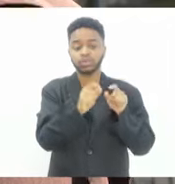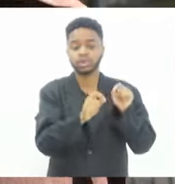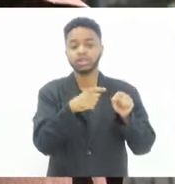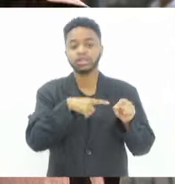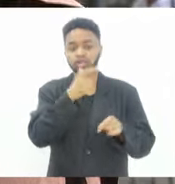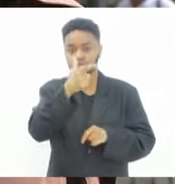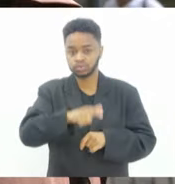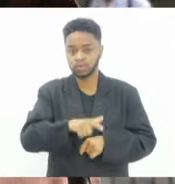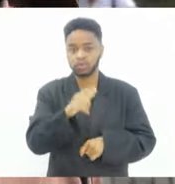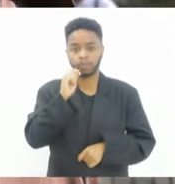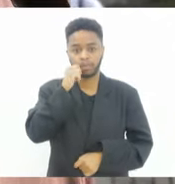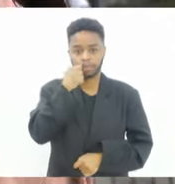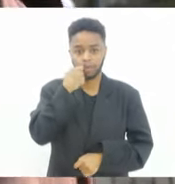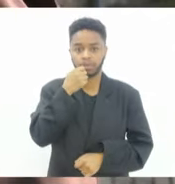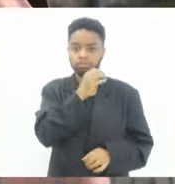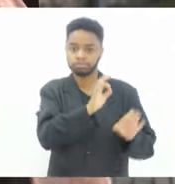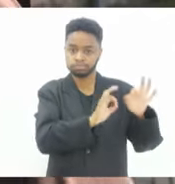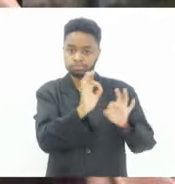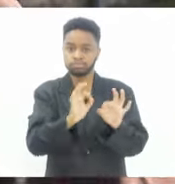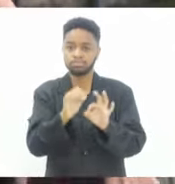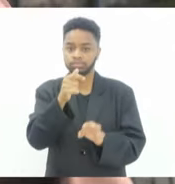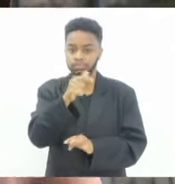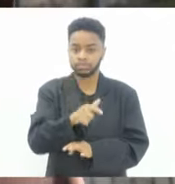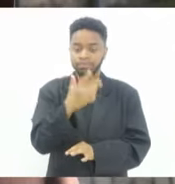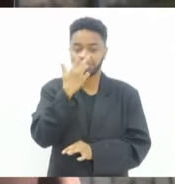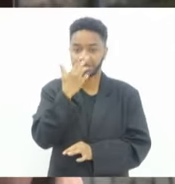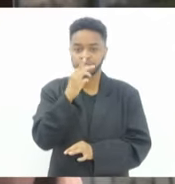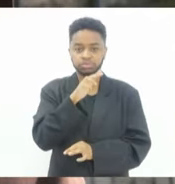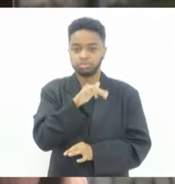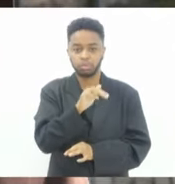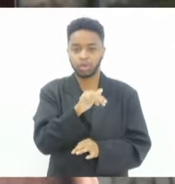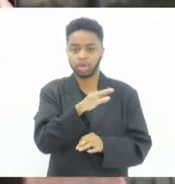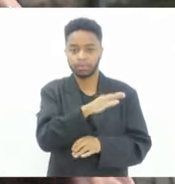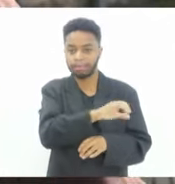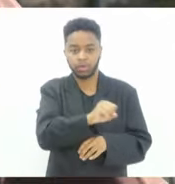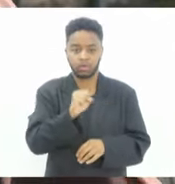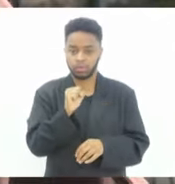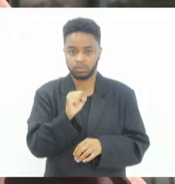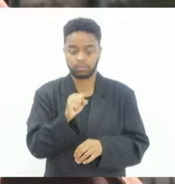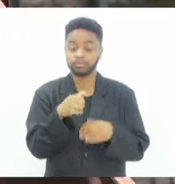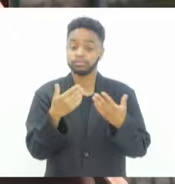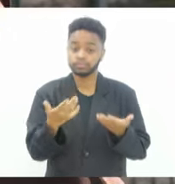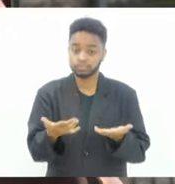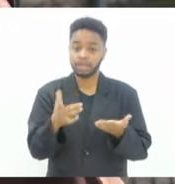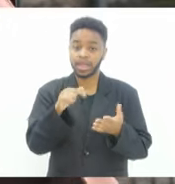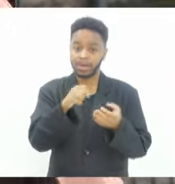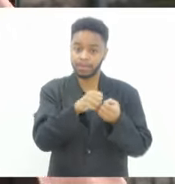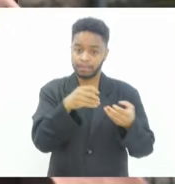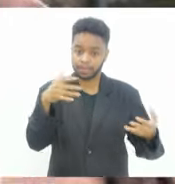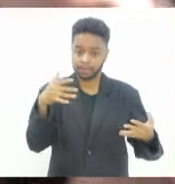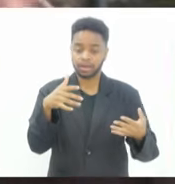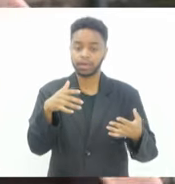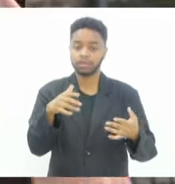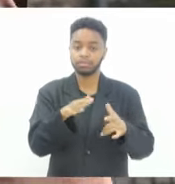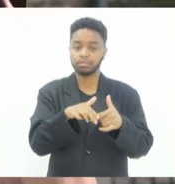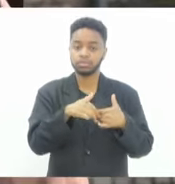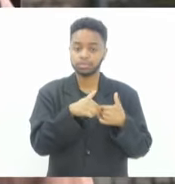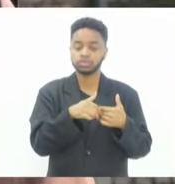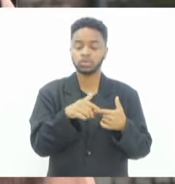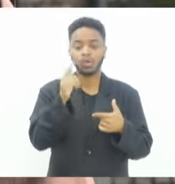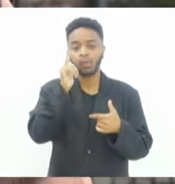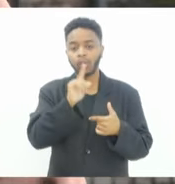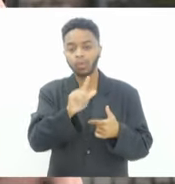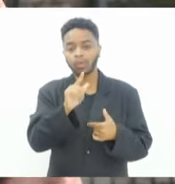lá novamente recolocados, como se não tivessem sido doados. Um fato milagroso de uma